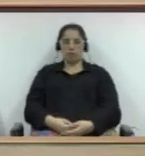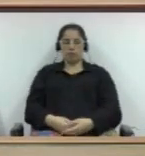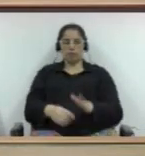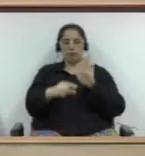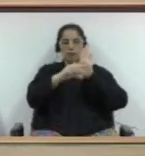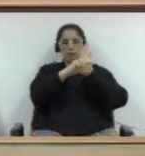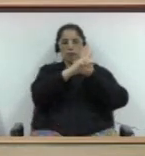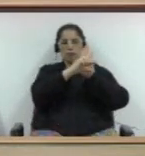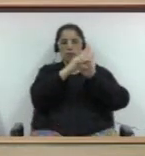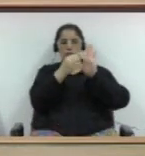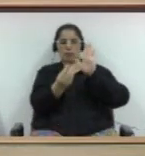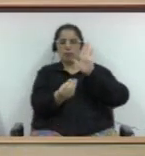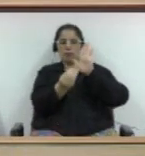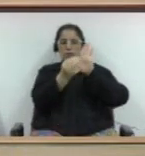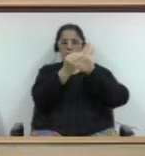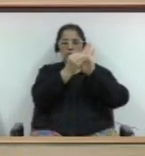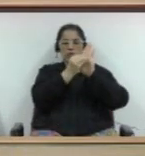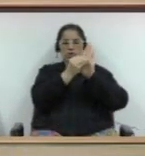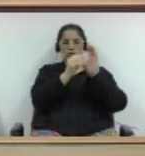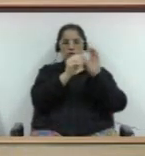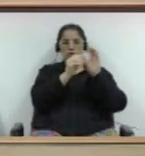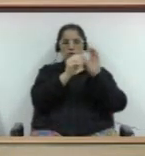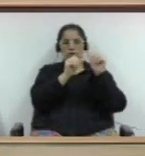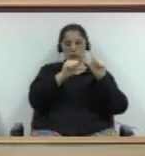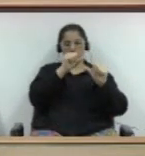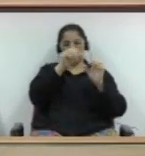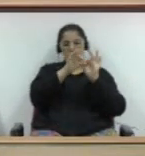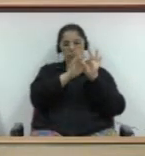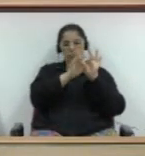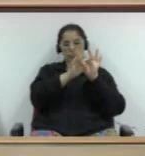Emenda modificativa ao projeto de lei número